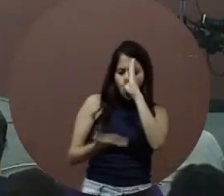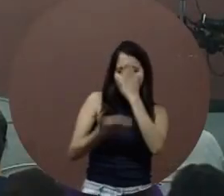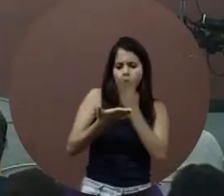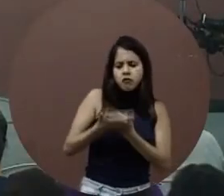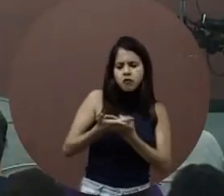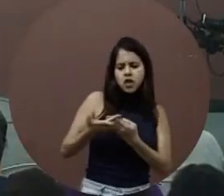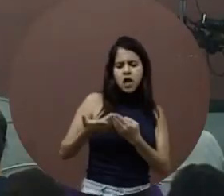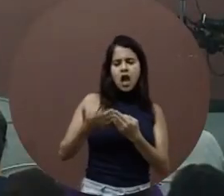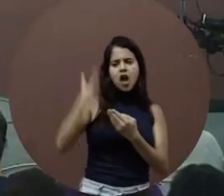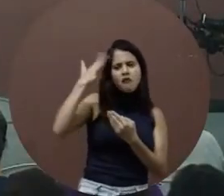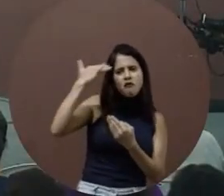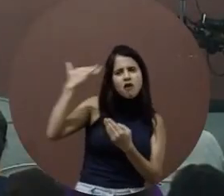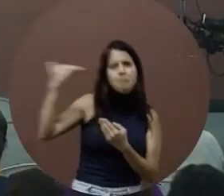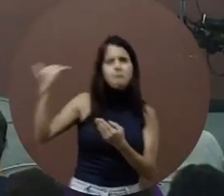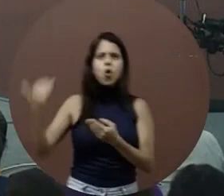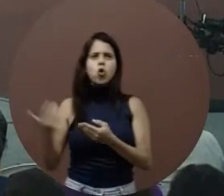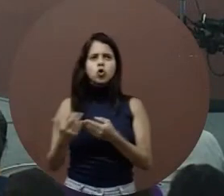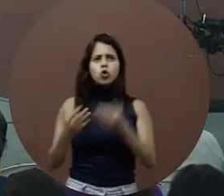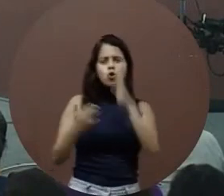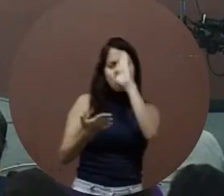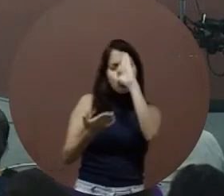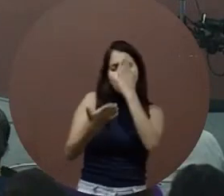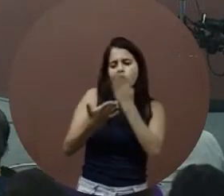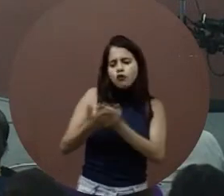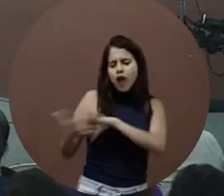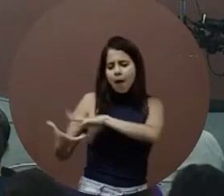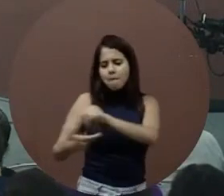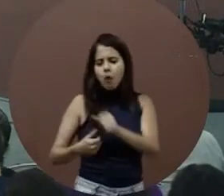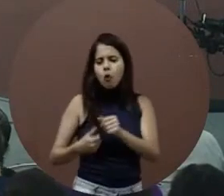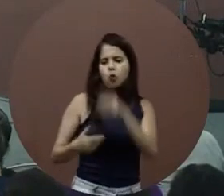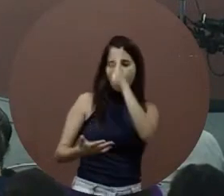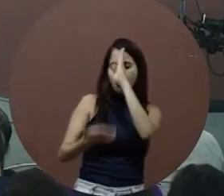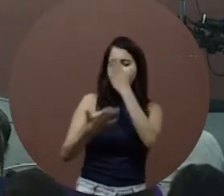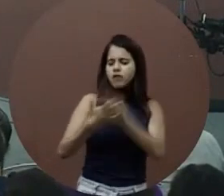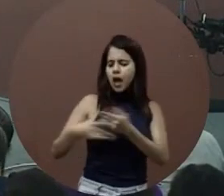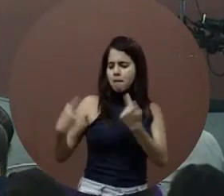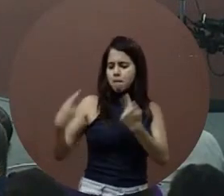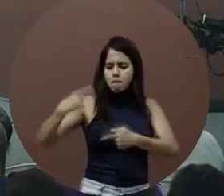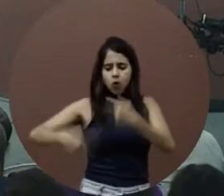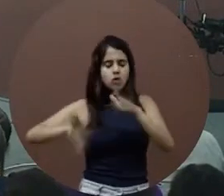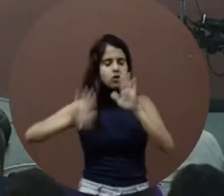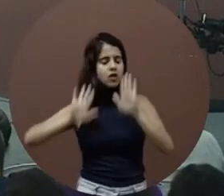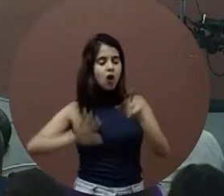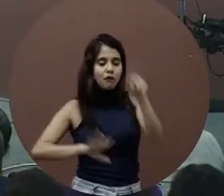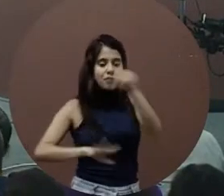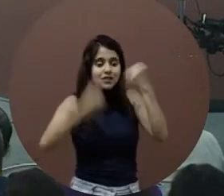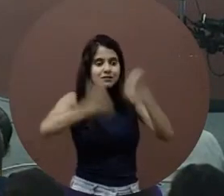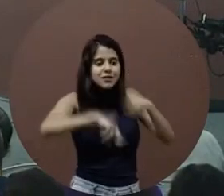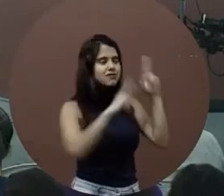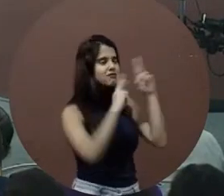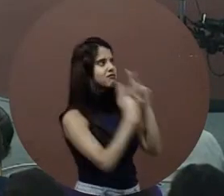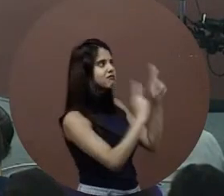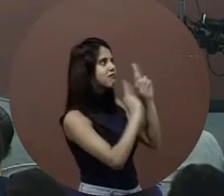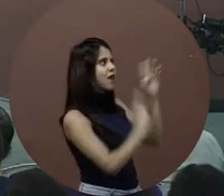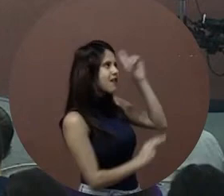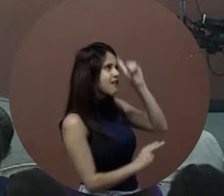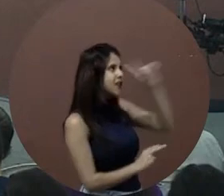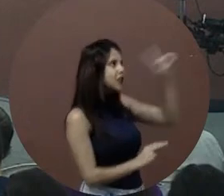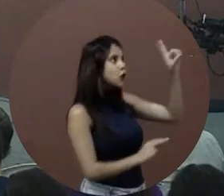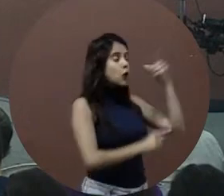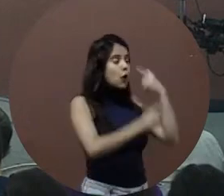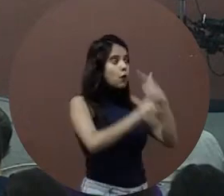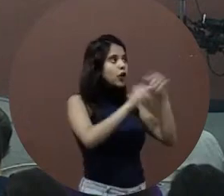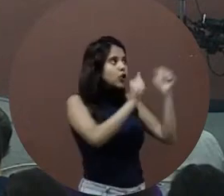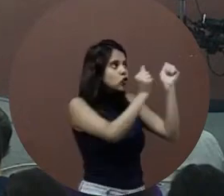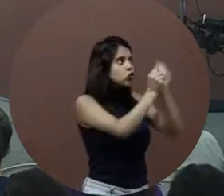prazer, não é no mundo, não é na política, não é em nada. É nesse Deus que você tem que esperar. Porque é por meio dele que você vai dar testemunho a